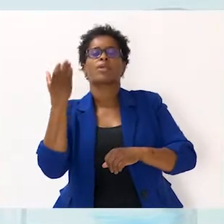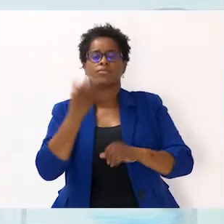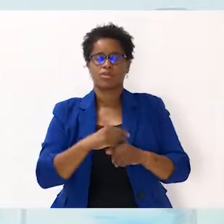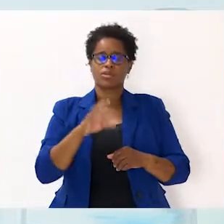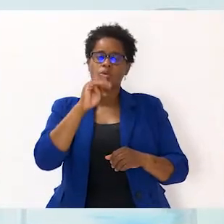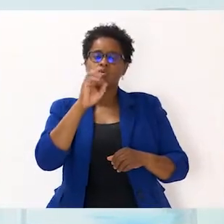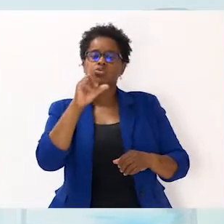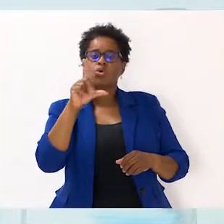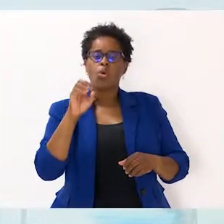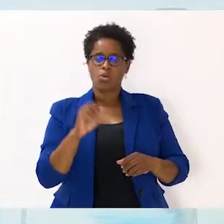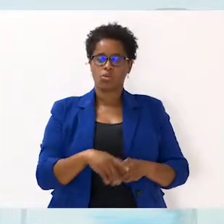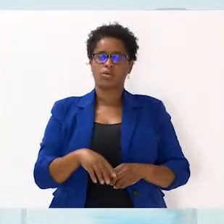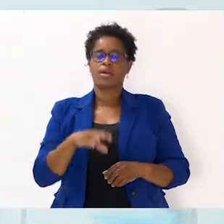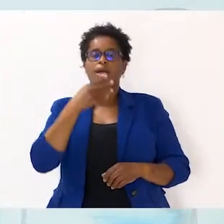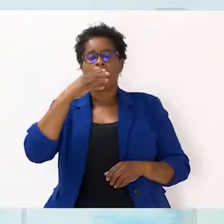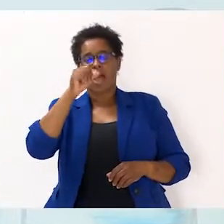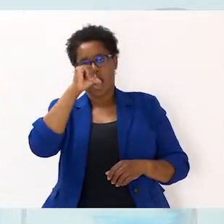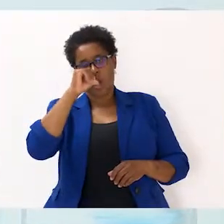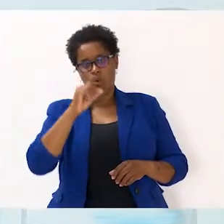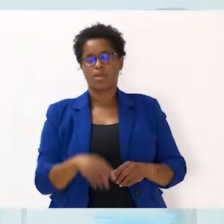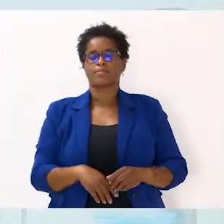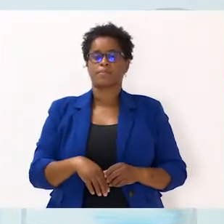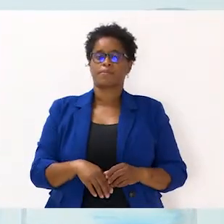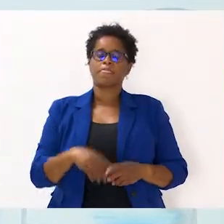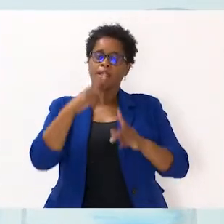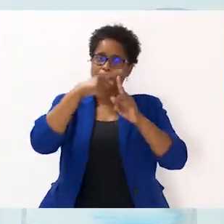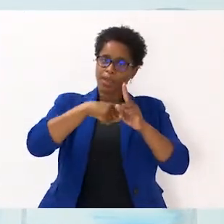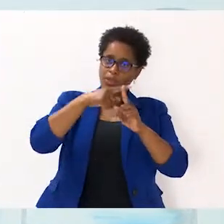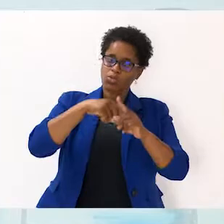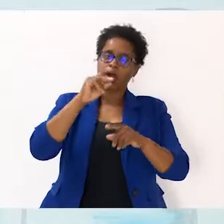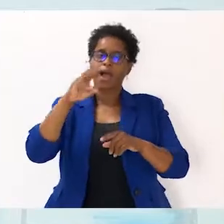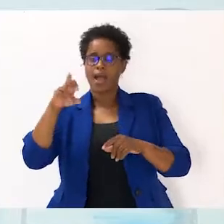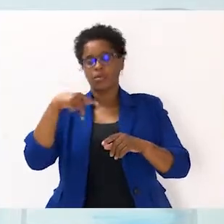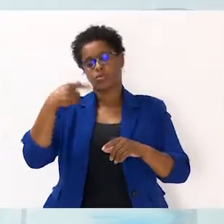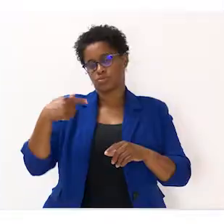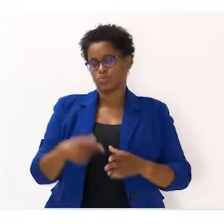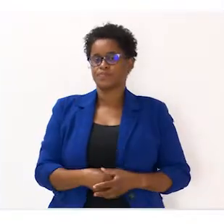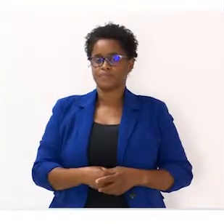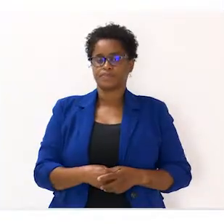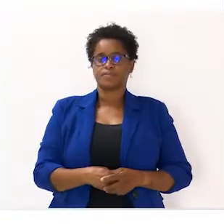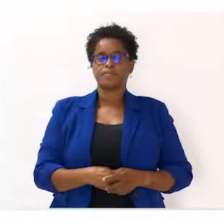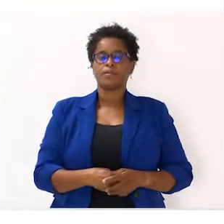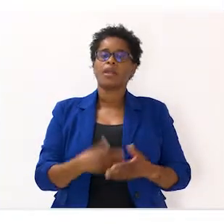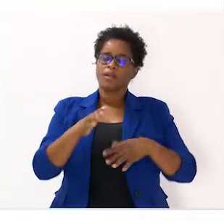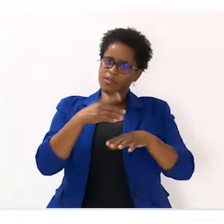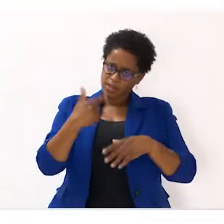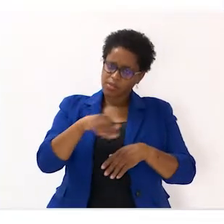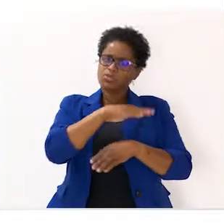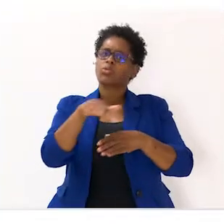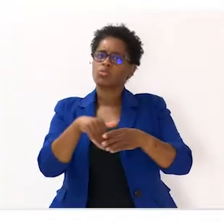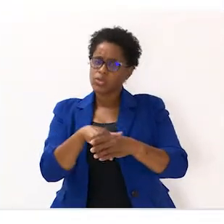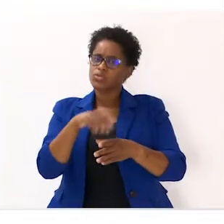o solo, a água, a temperatura, o ar, etc. Fazem parte dos